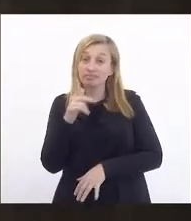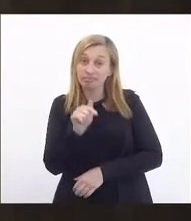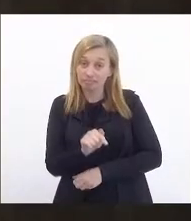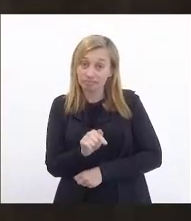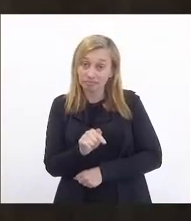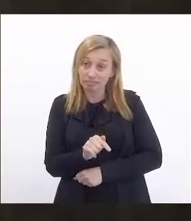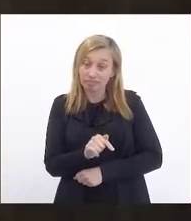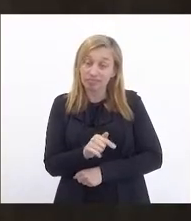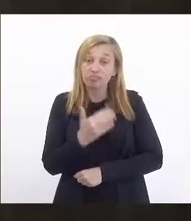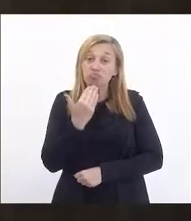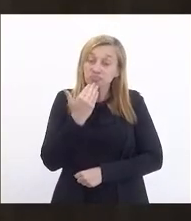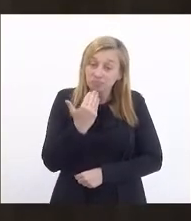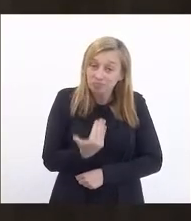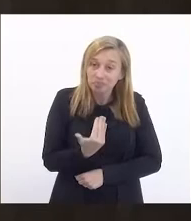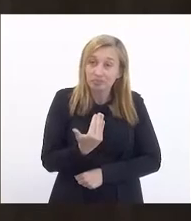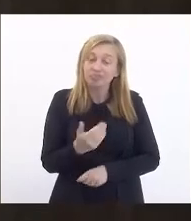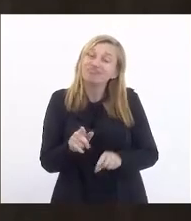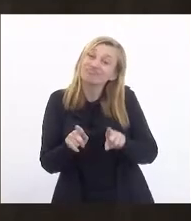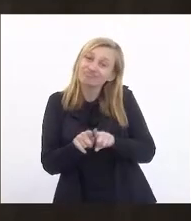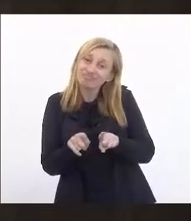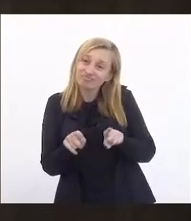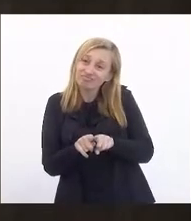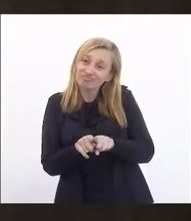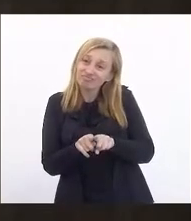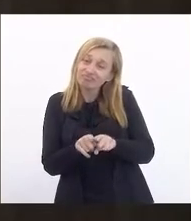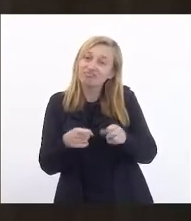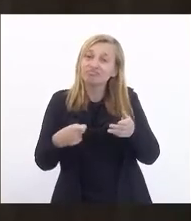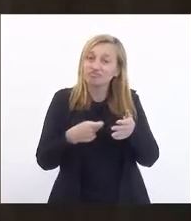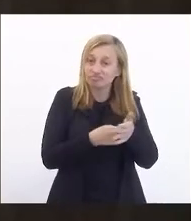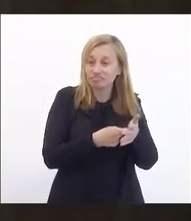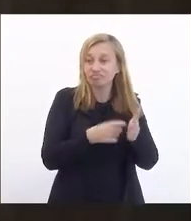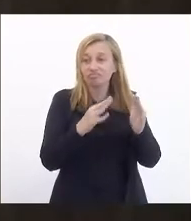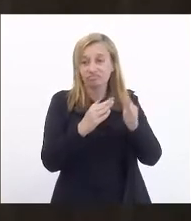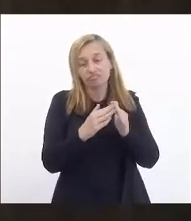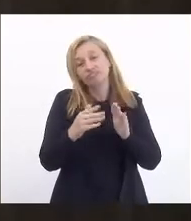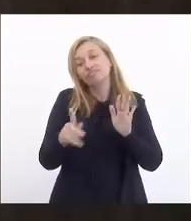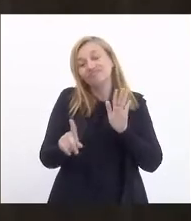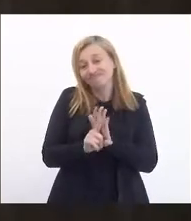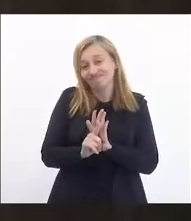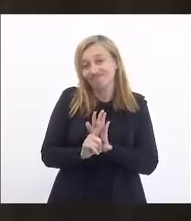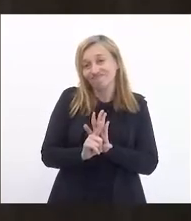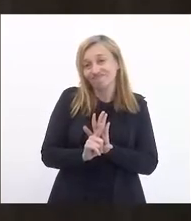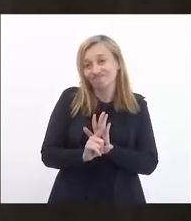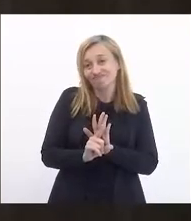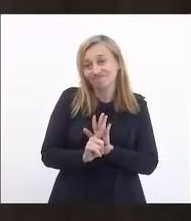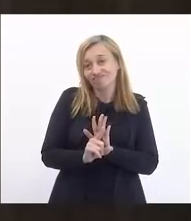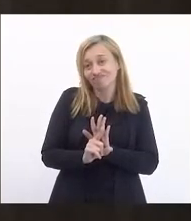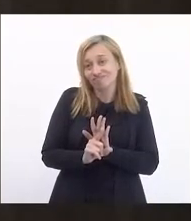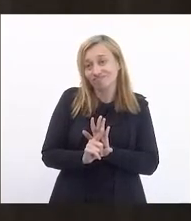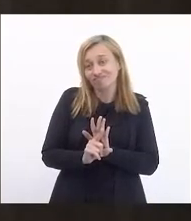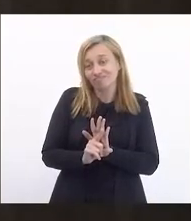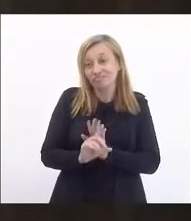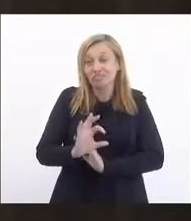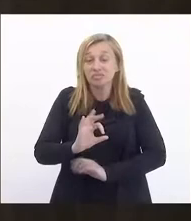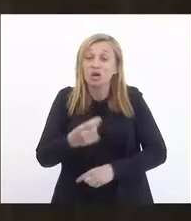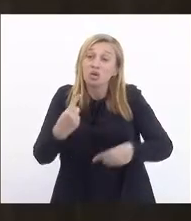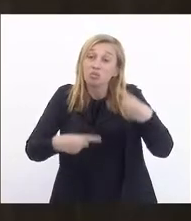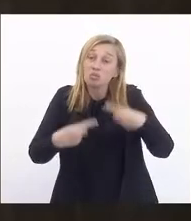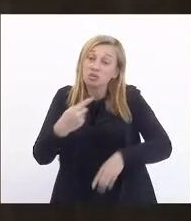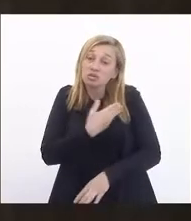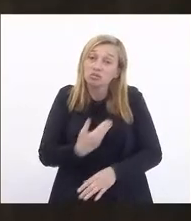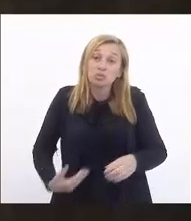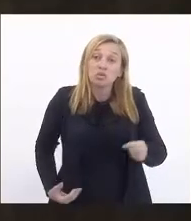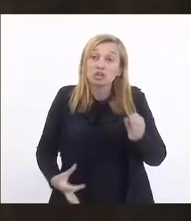um apelo e também uma denúncia a essa casa de leis a política pública de